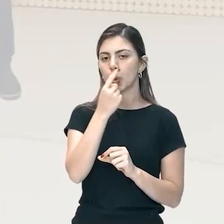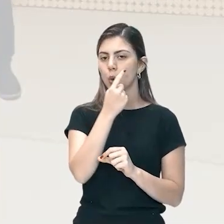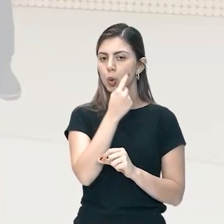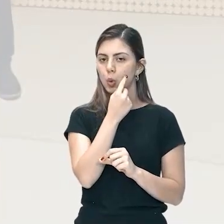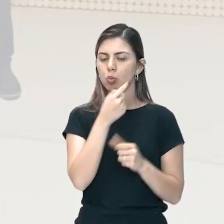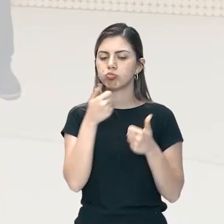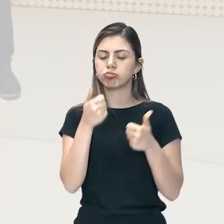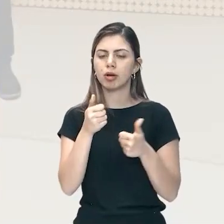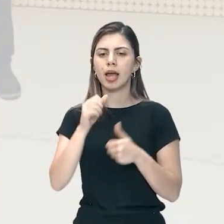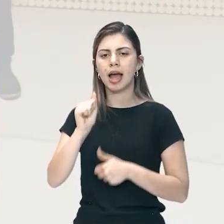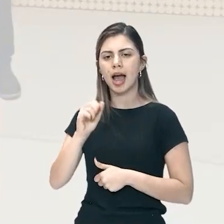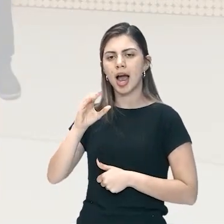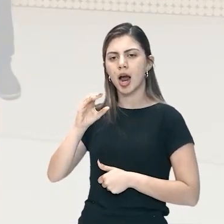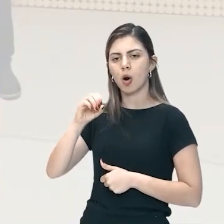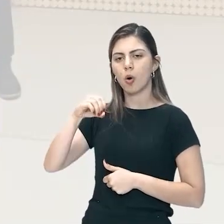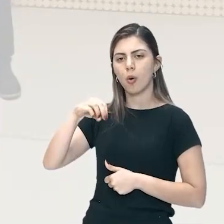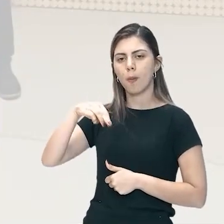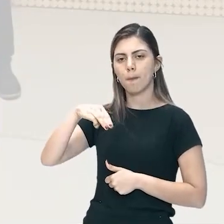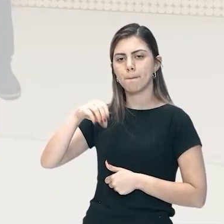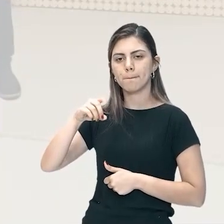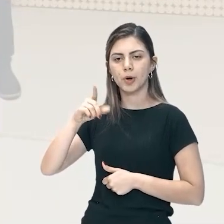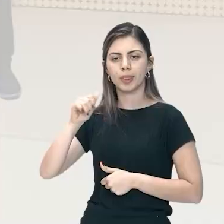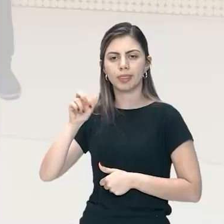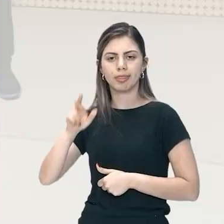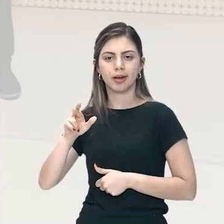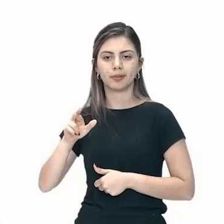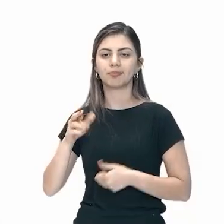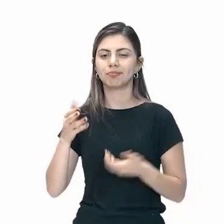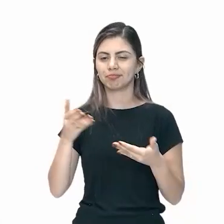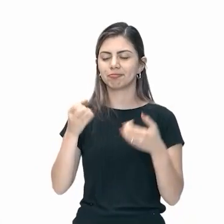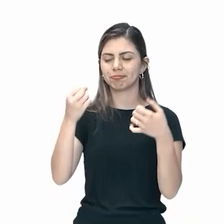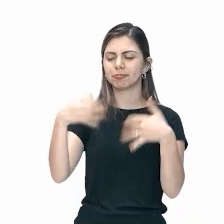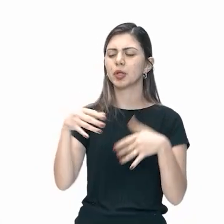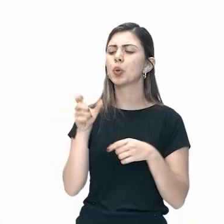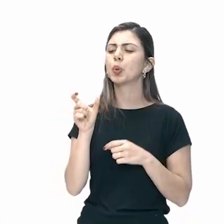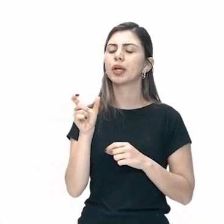que é a acomodação do olho, professor? Vou te falar agora, olha só.